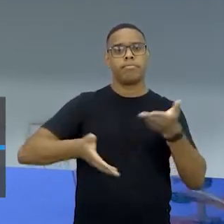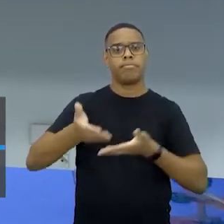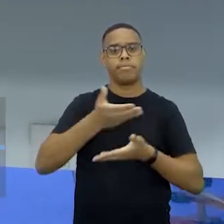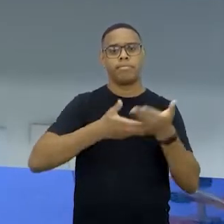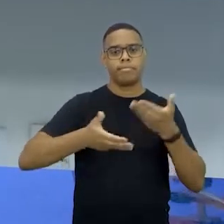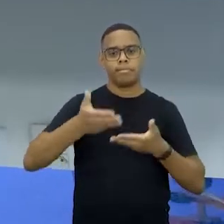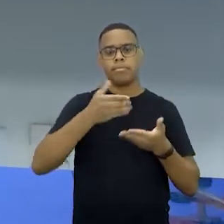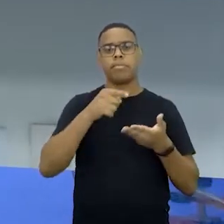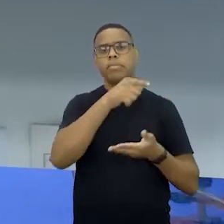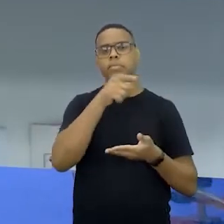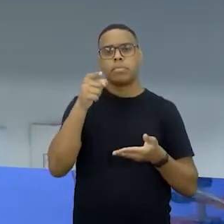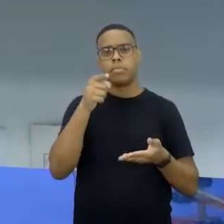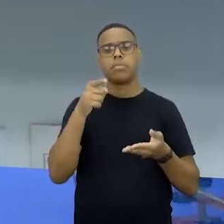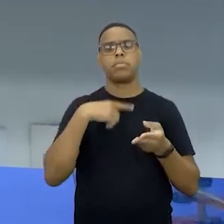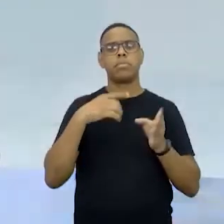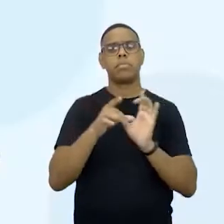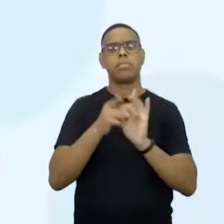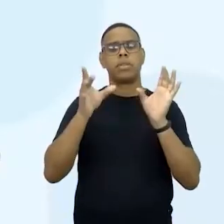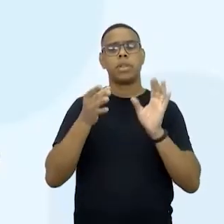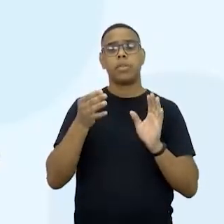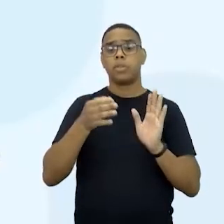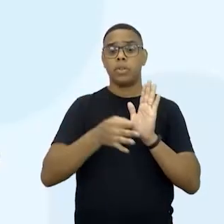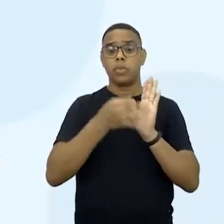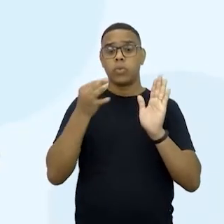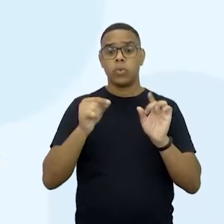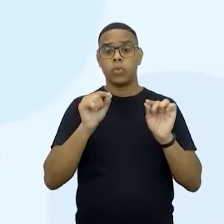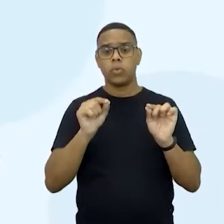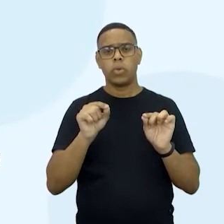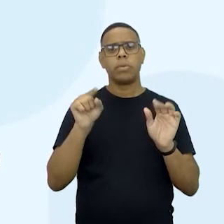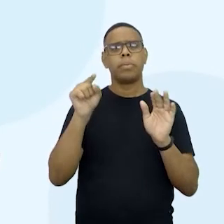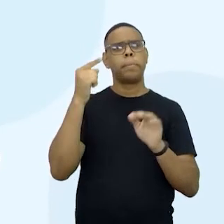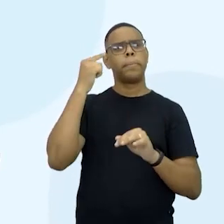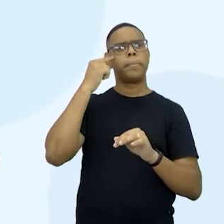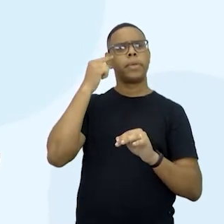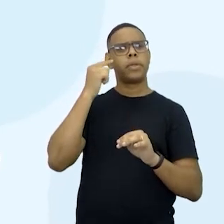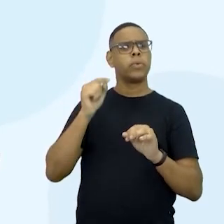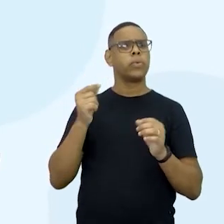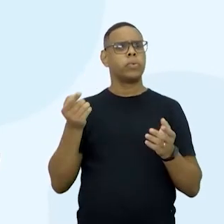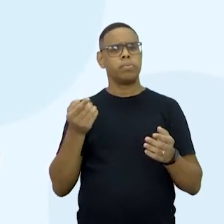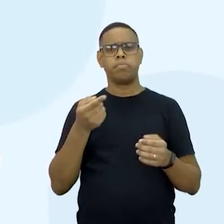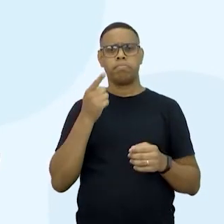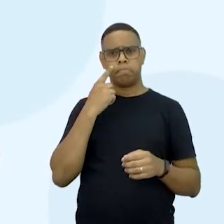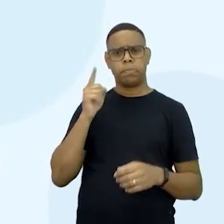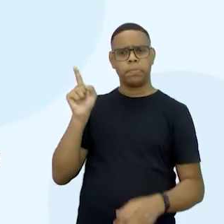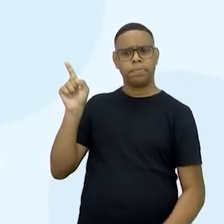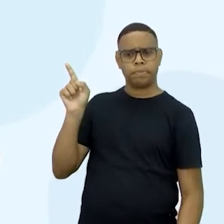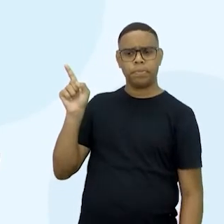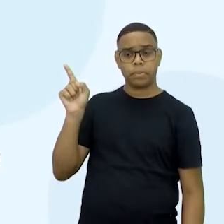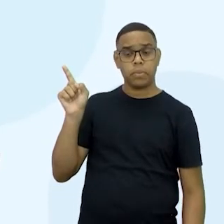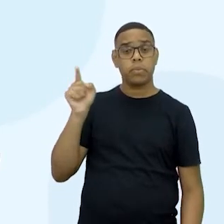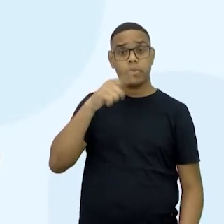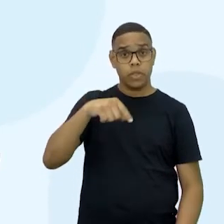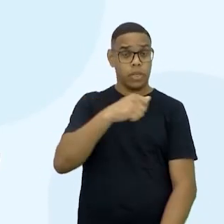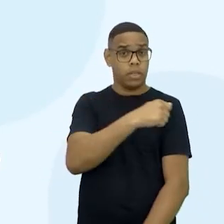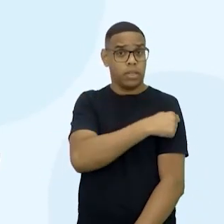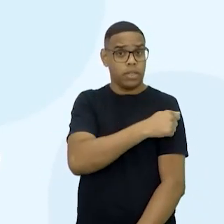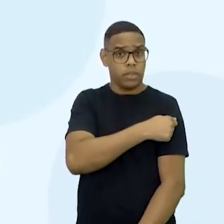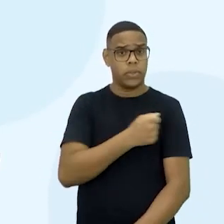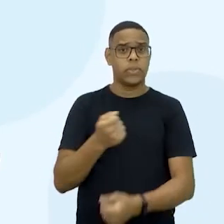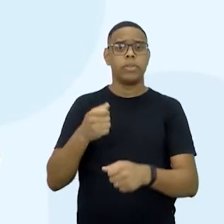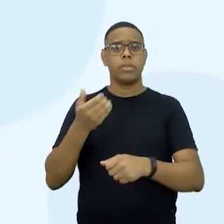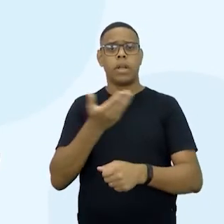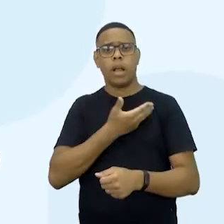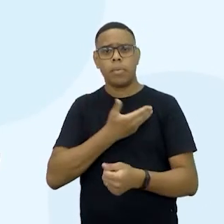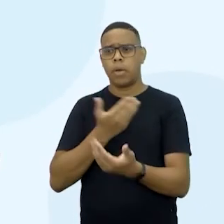Onde eu deixo para vocês então uma sugestão de uma questão para que vocês então possam aí vocês algumas possam